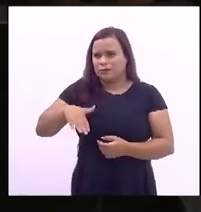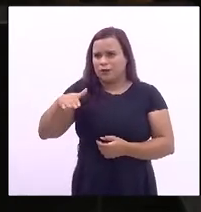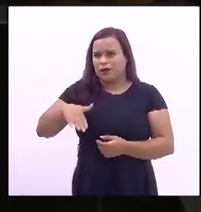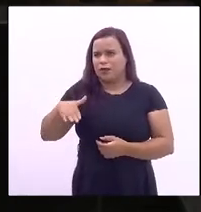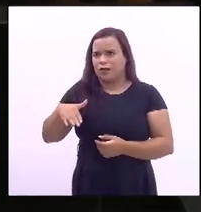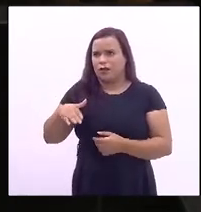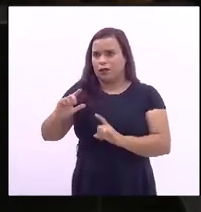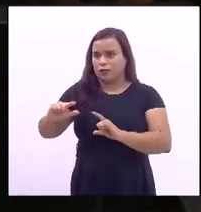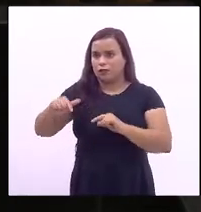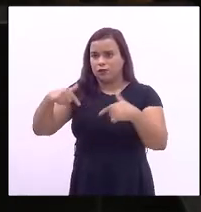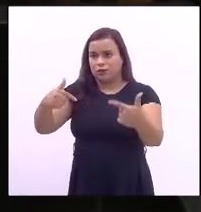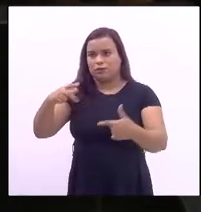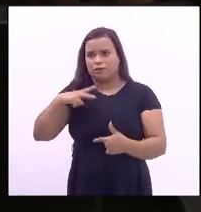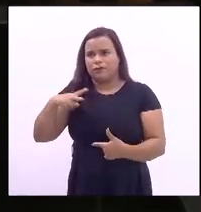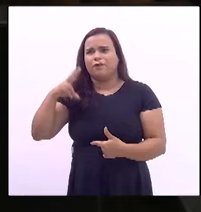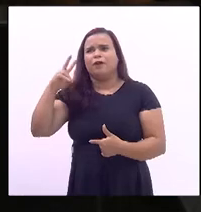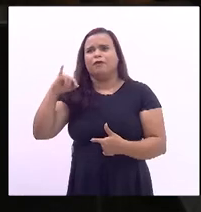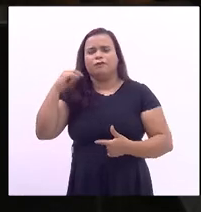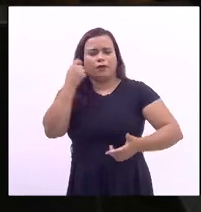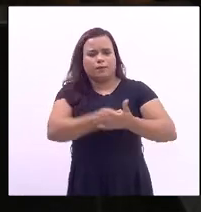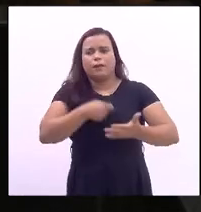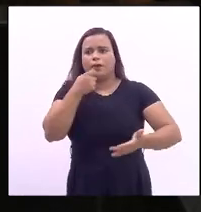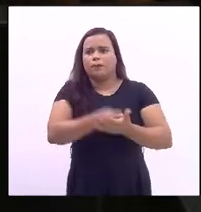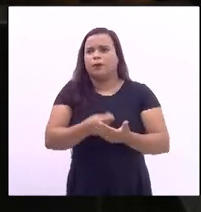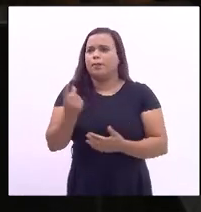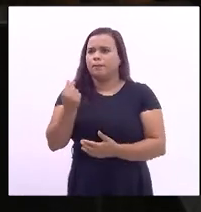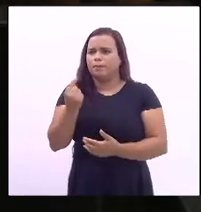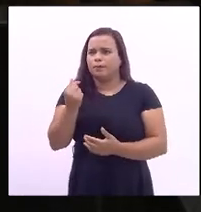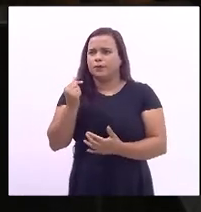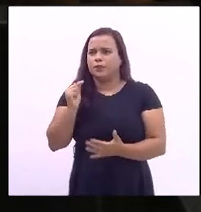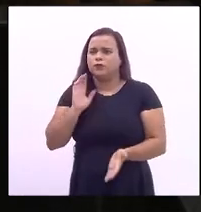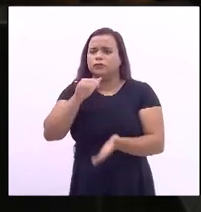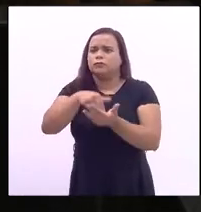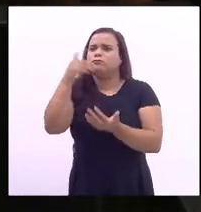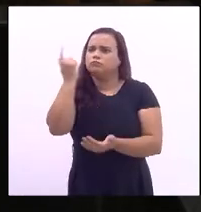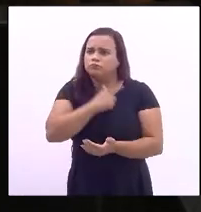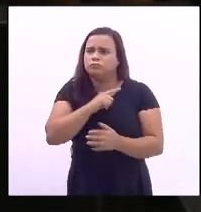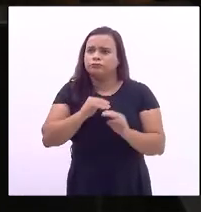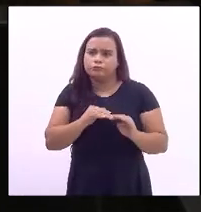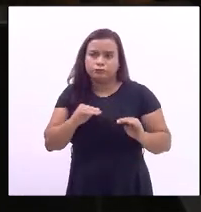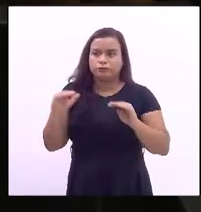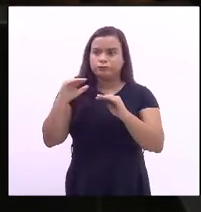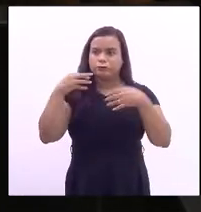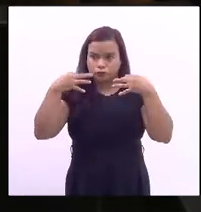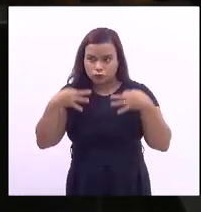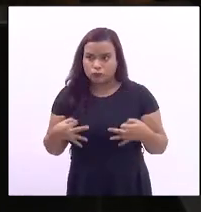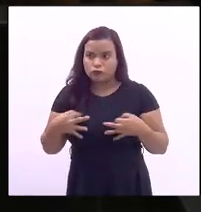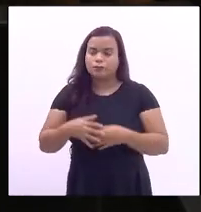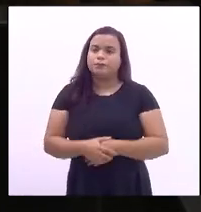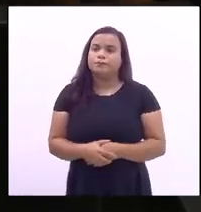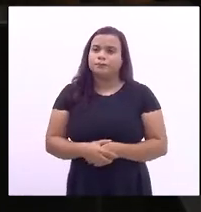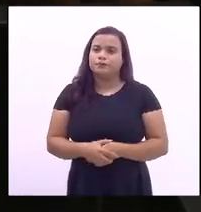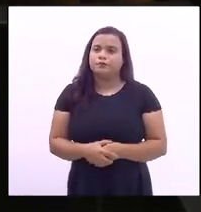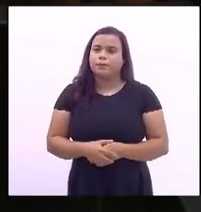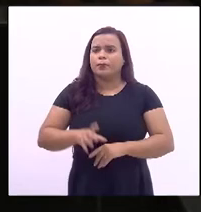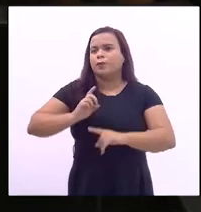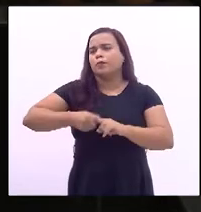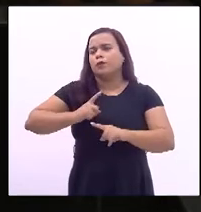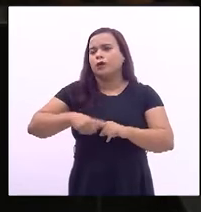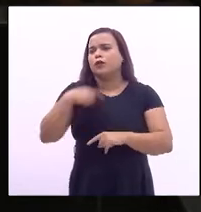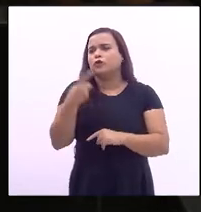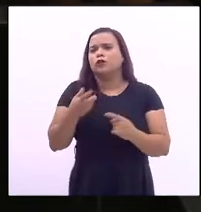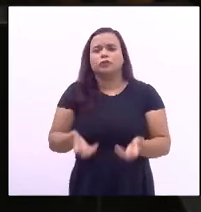oportunidade e vai batalhar até chegar a um preço que seja justo de fato pela